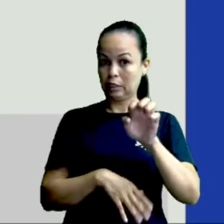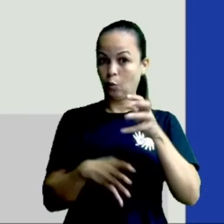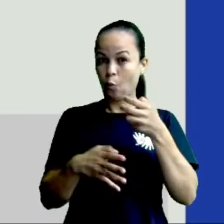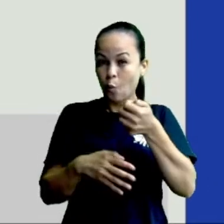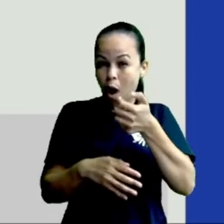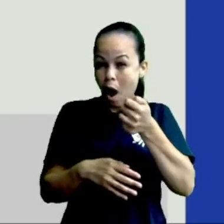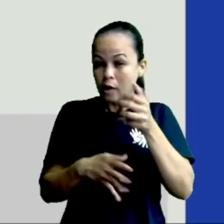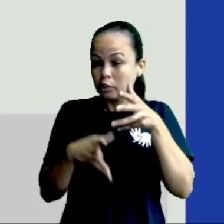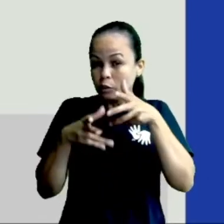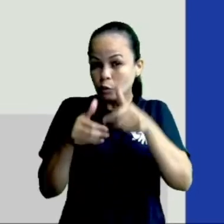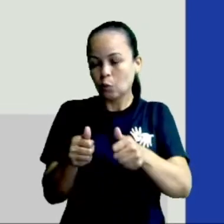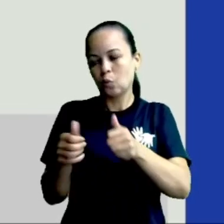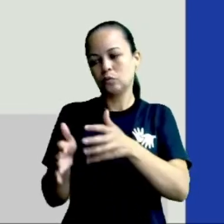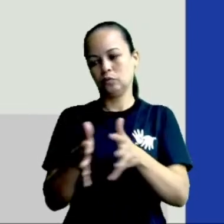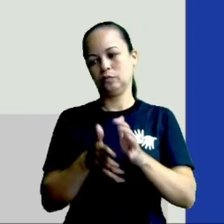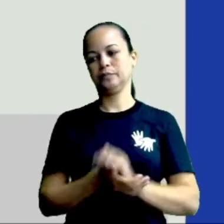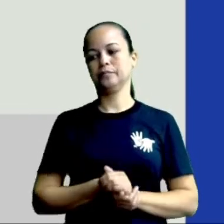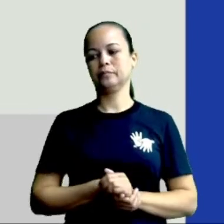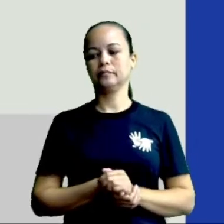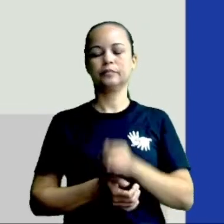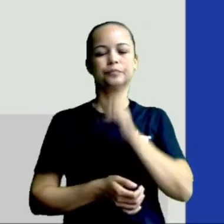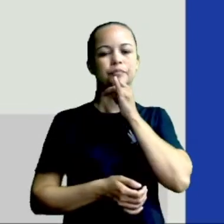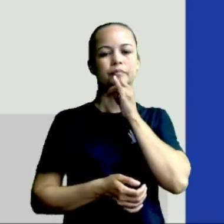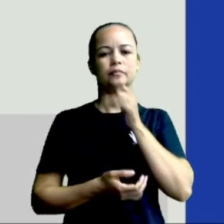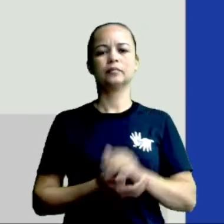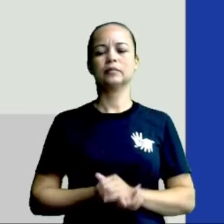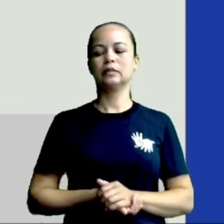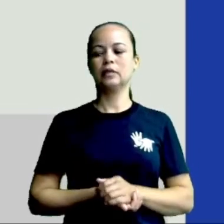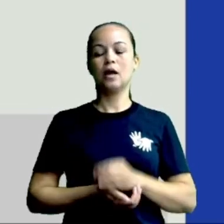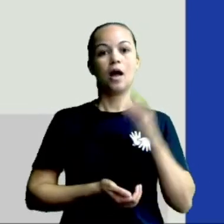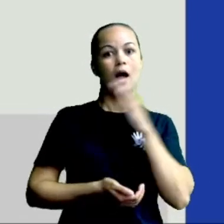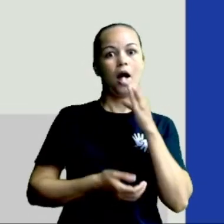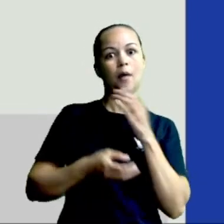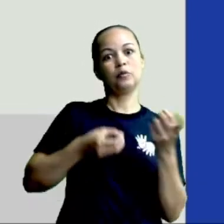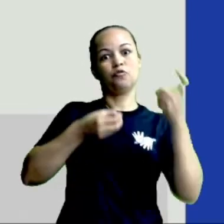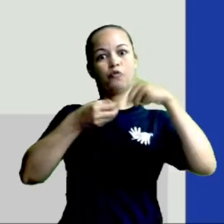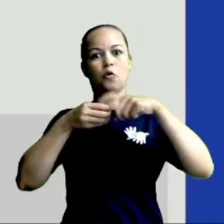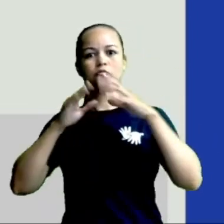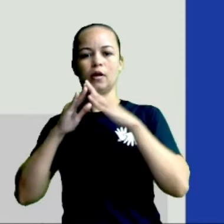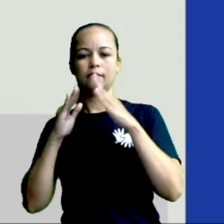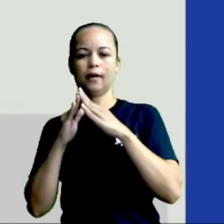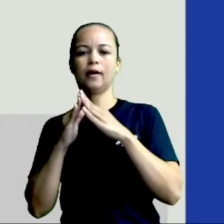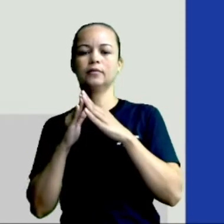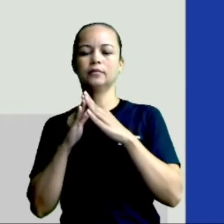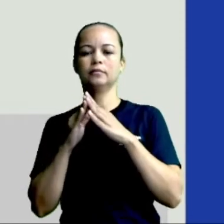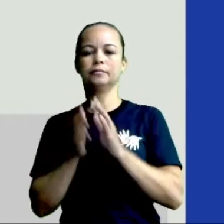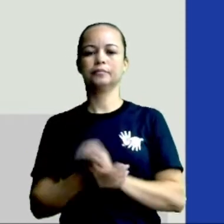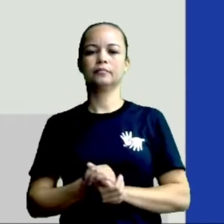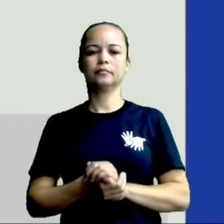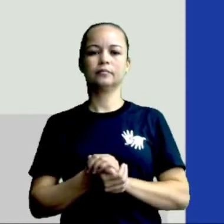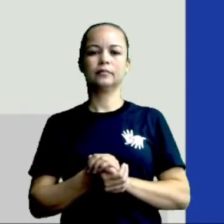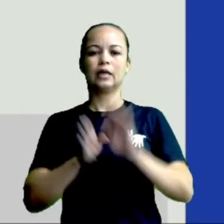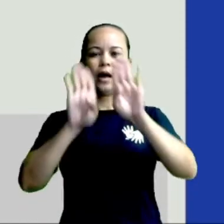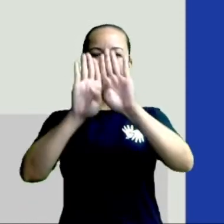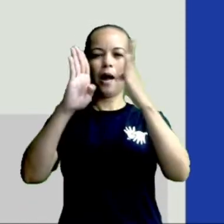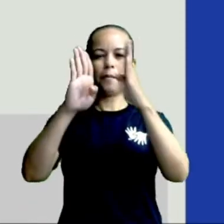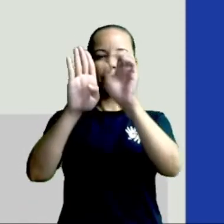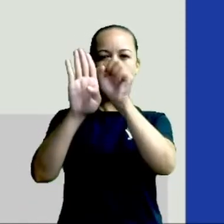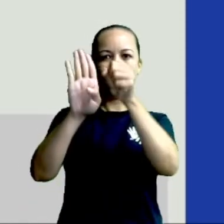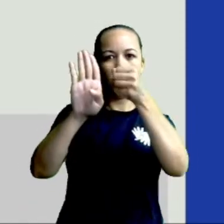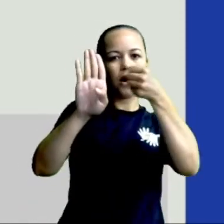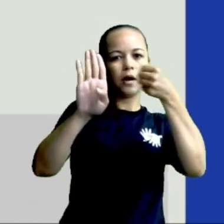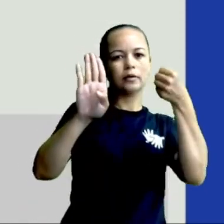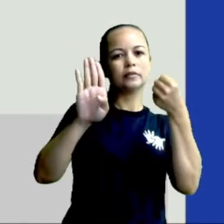todos. Exemplo, voltei rapidamente para casa, abri a porta lentamente. Esse texto foi